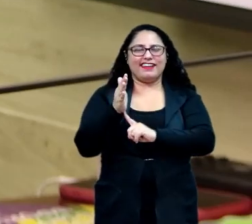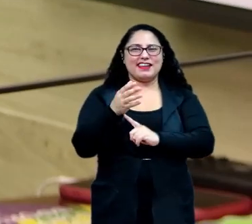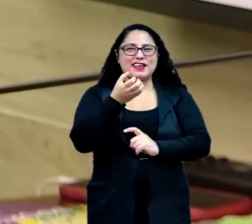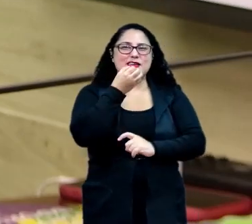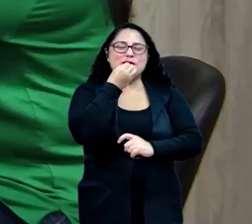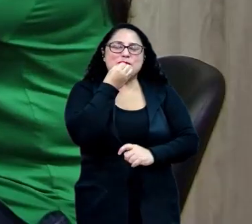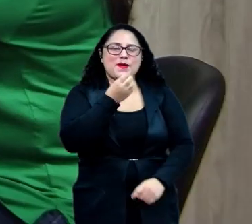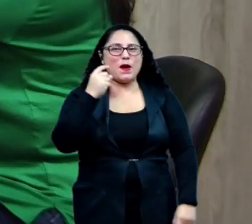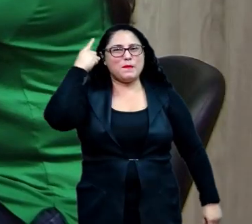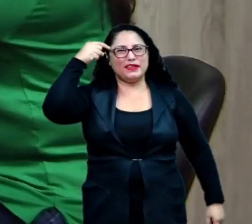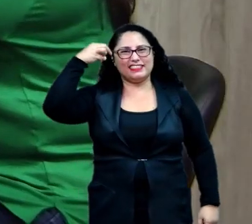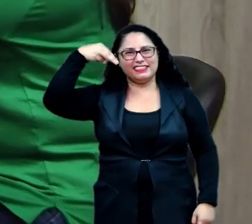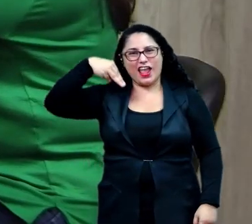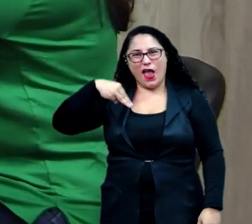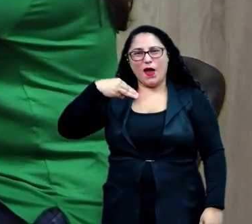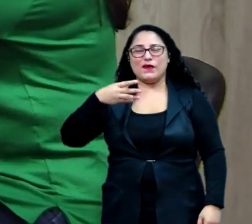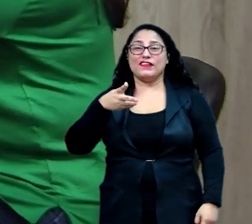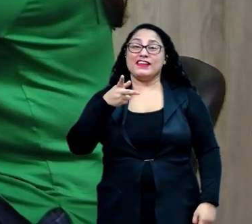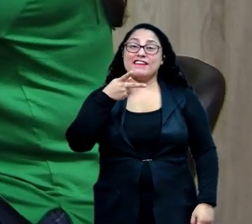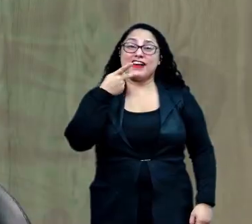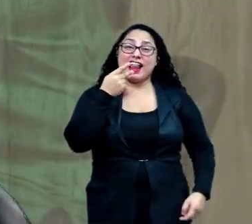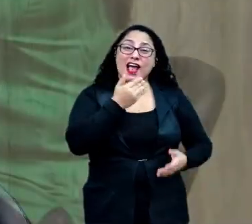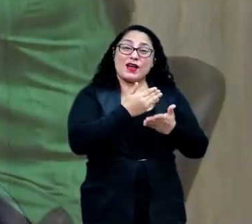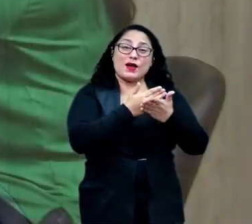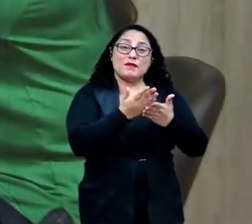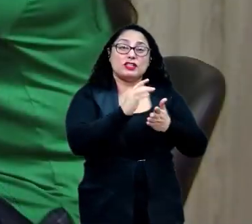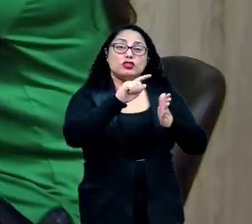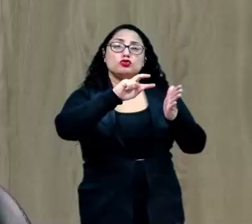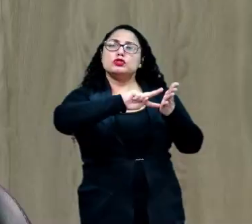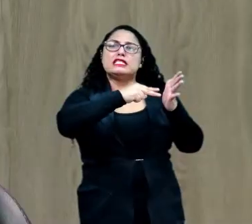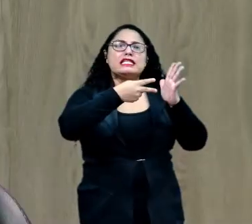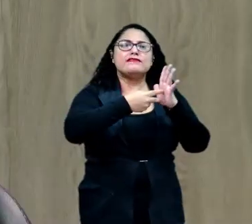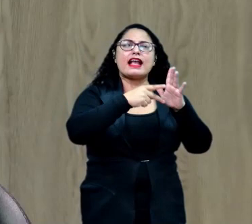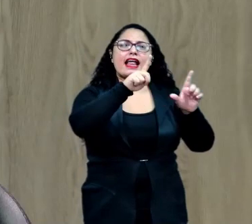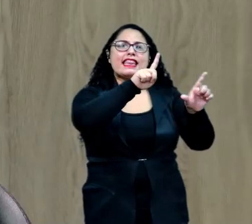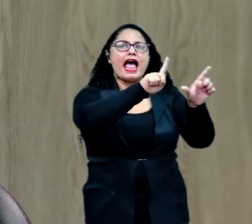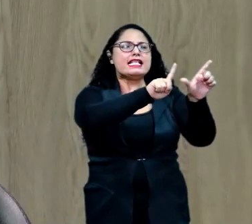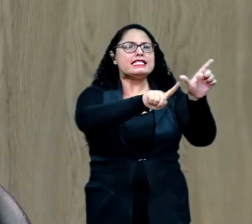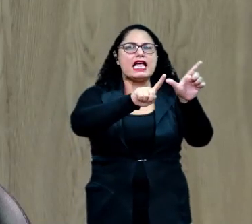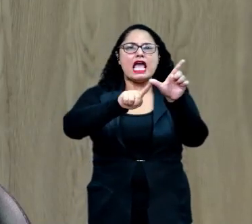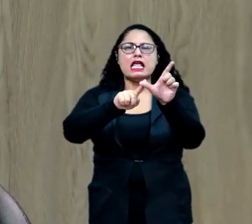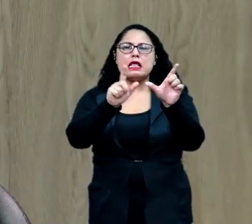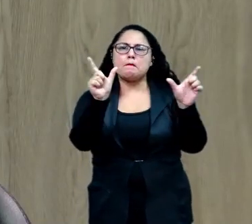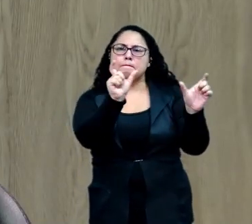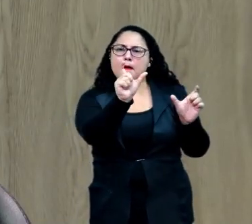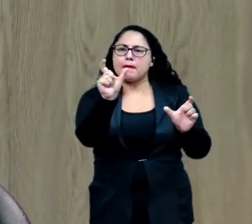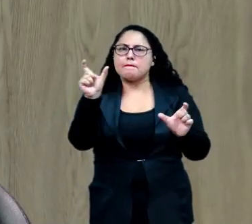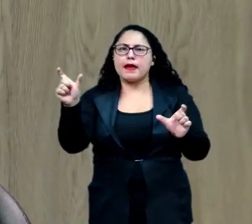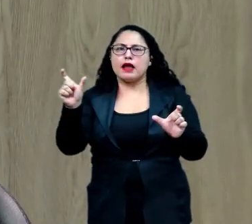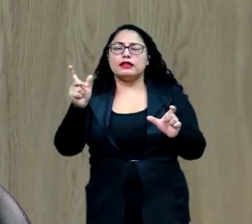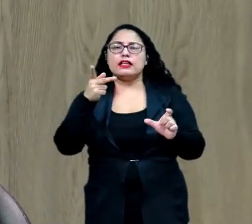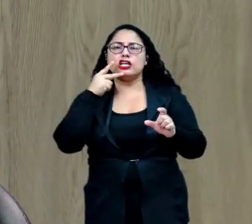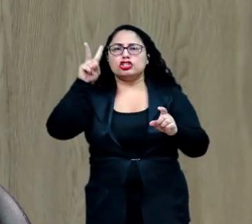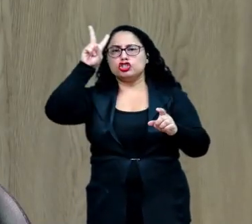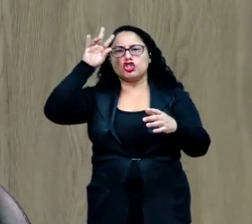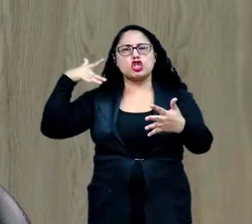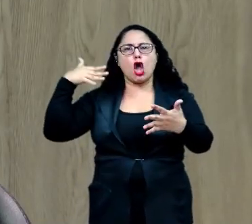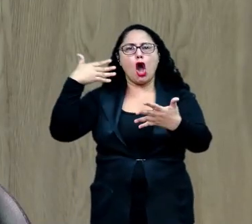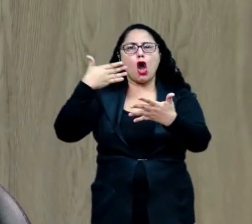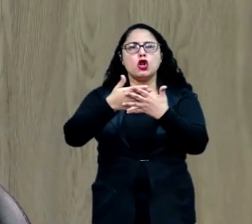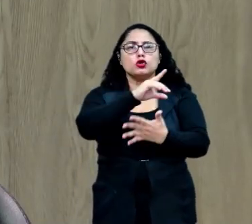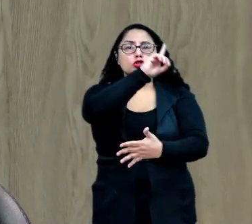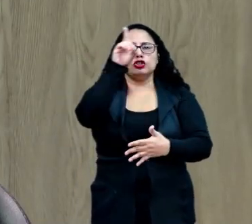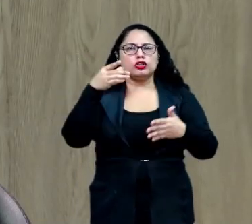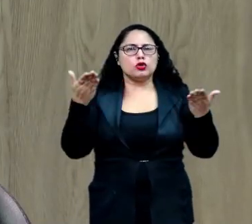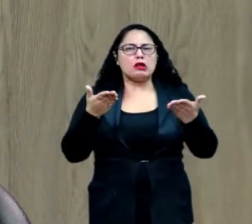bom, Michel. Bom, eu queria começar falando um pouquinho do significado das letras, né? Você começou falando desse histórico da data do dia de hoje,